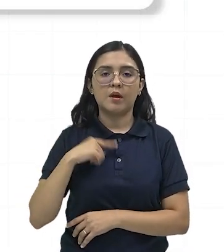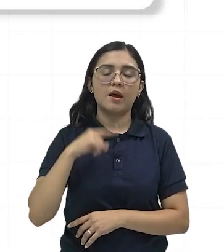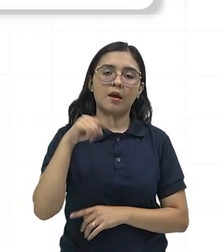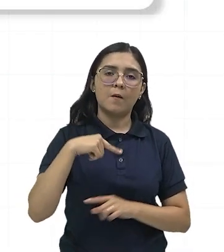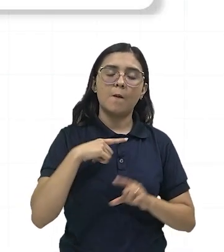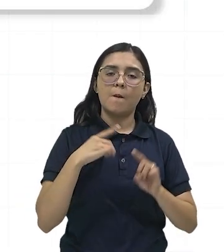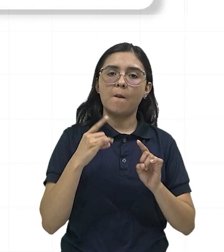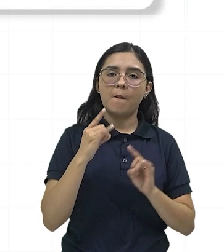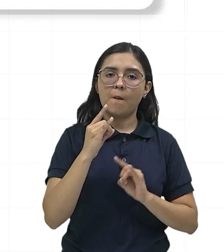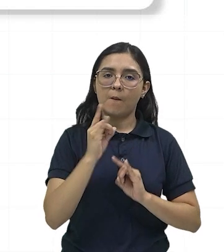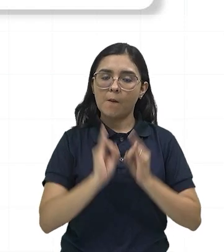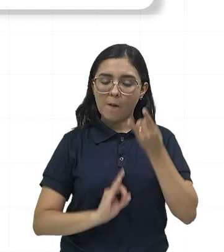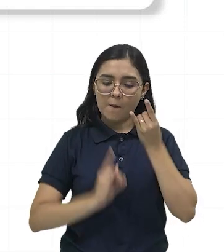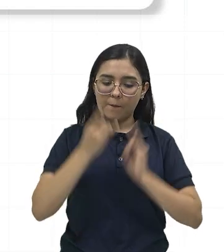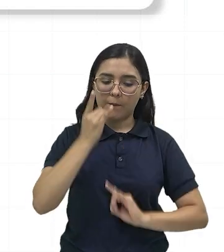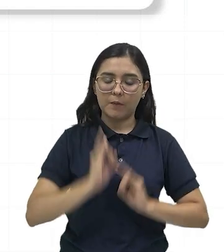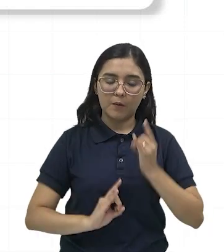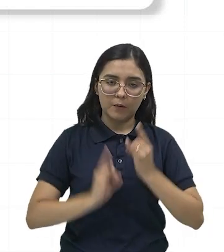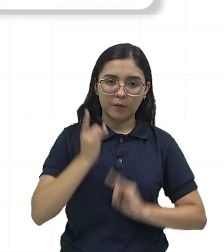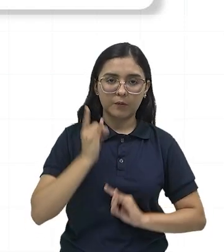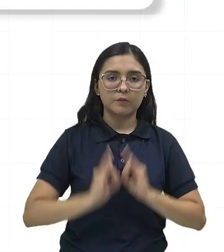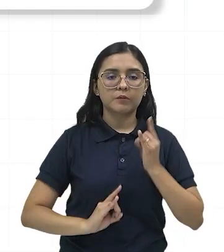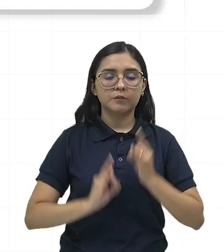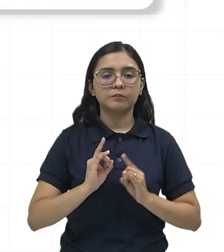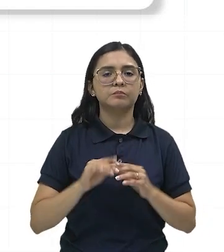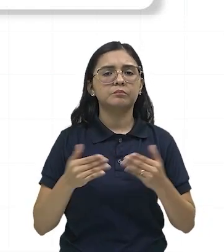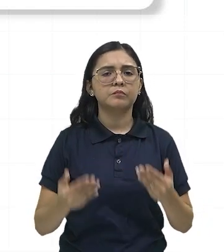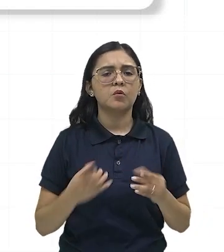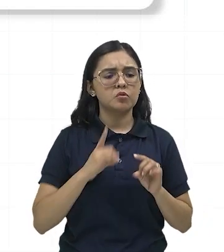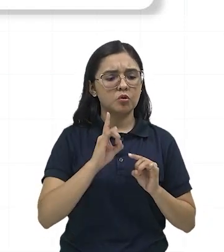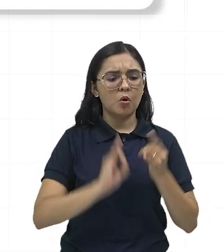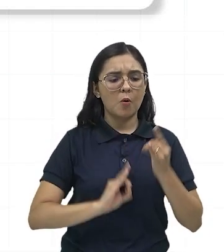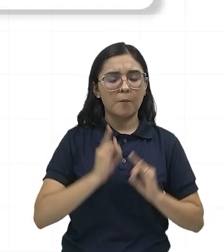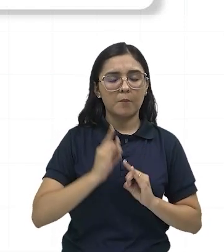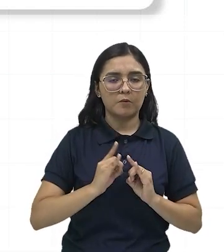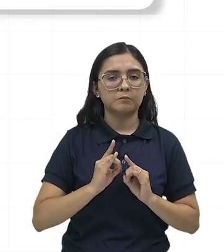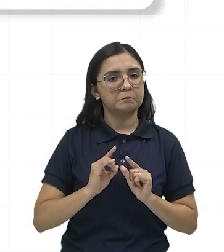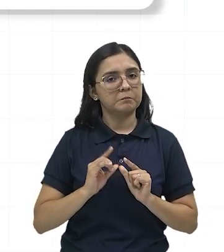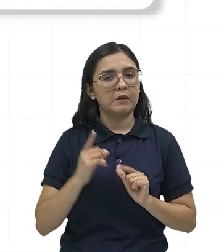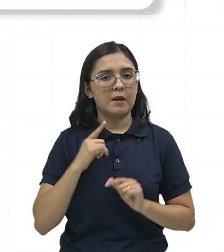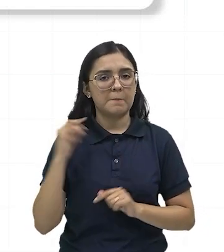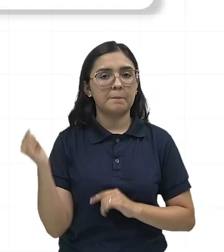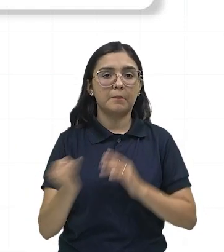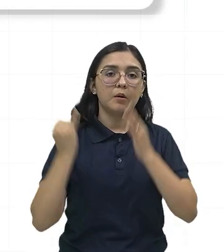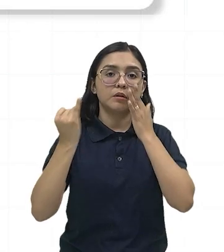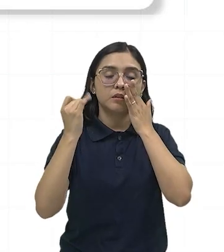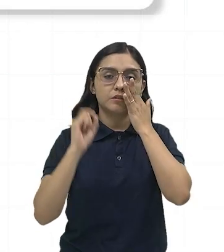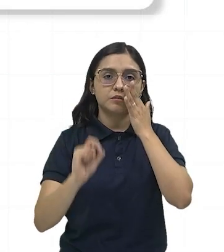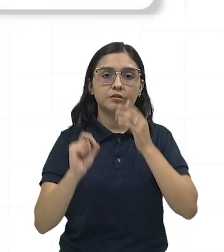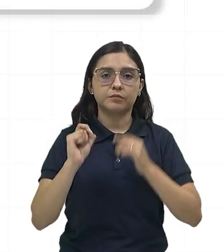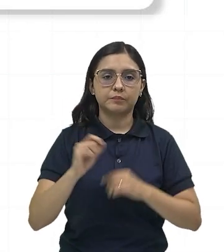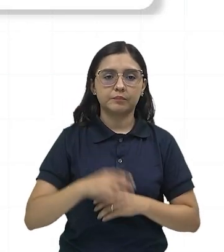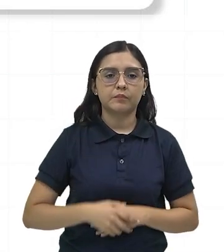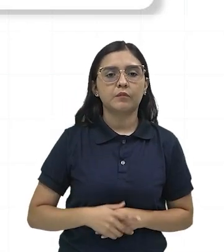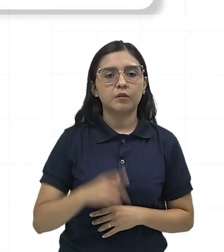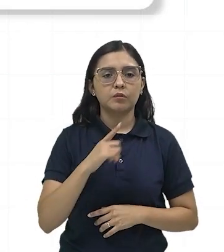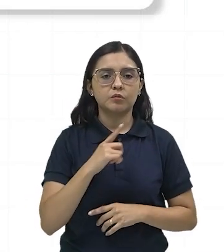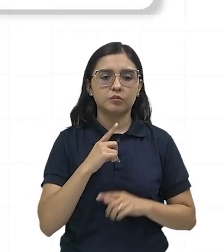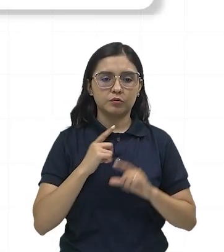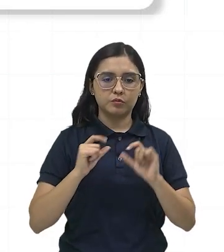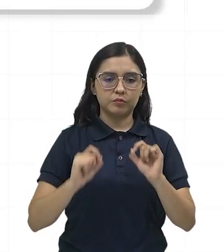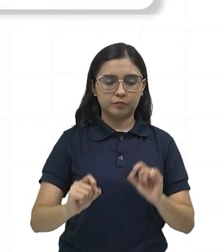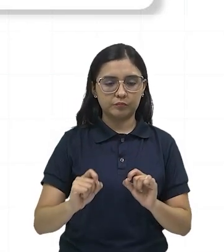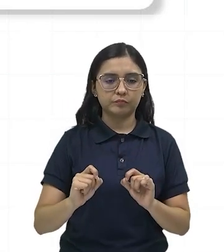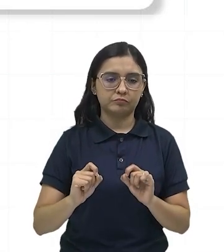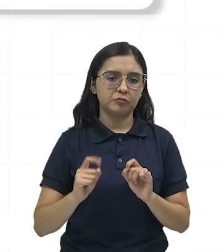certo? Esses hormônios desempenham um papel crucial na regulação de